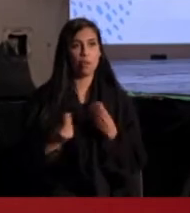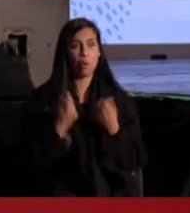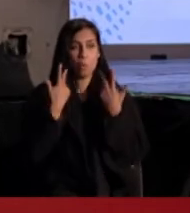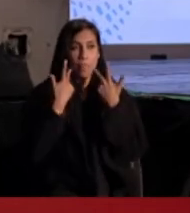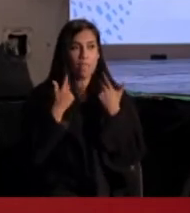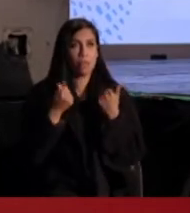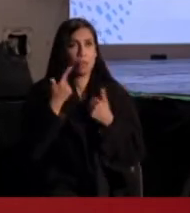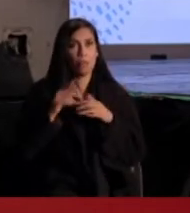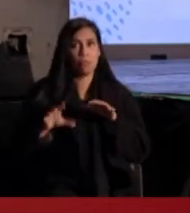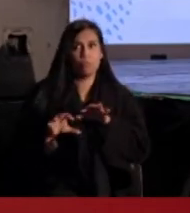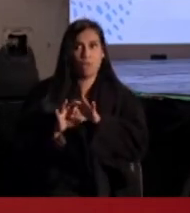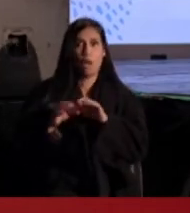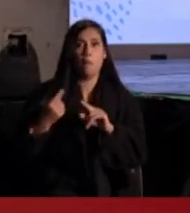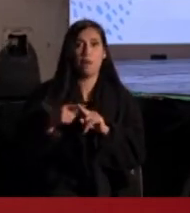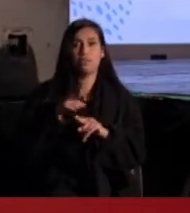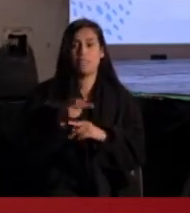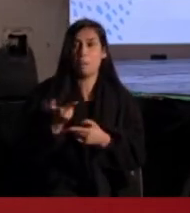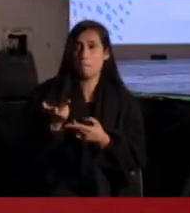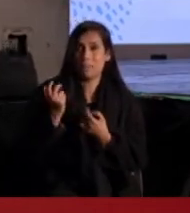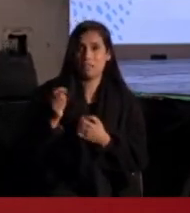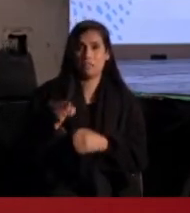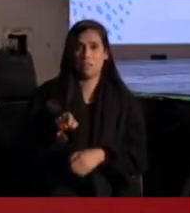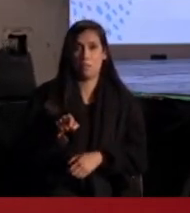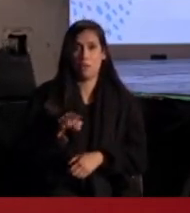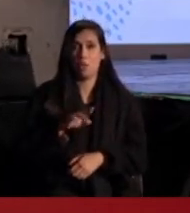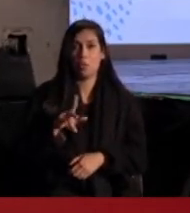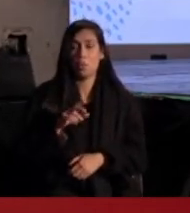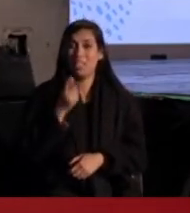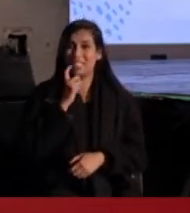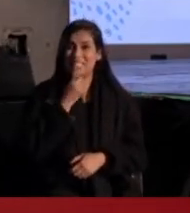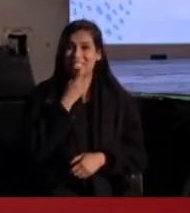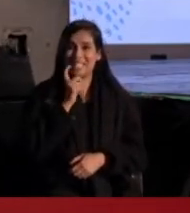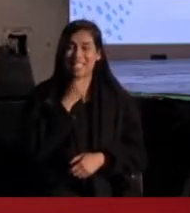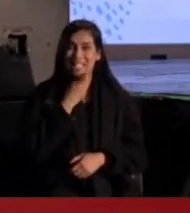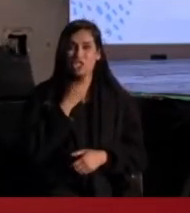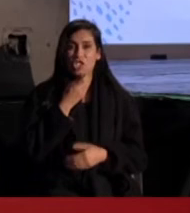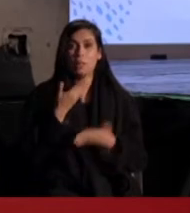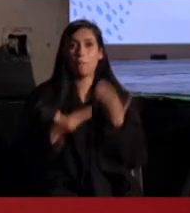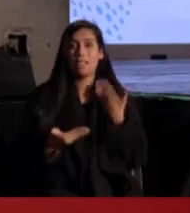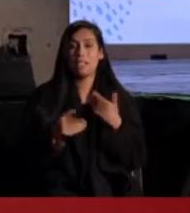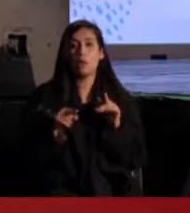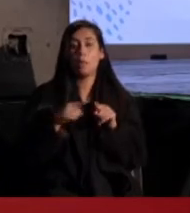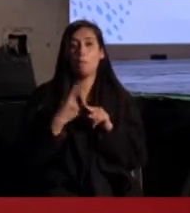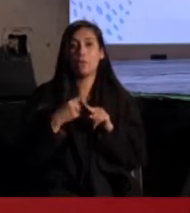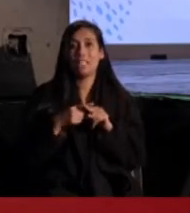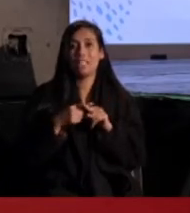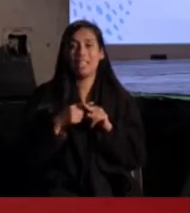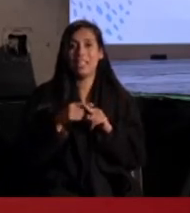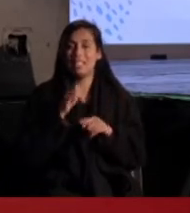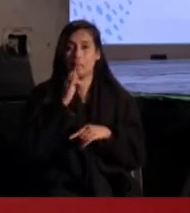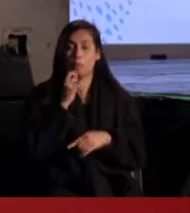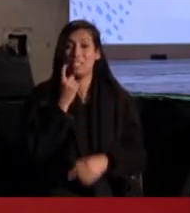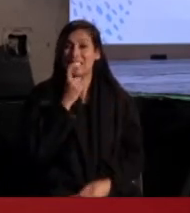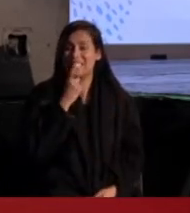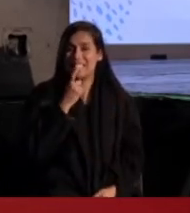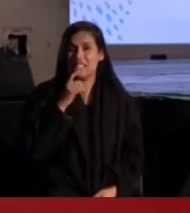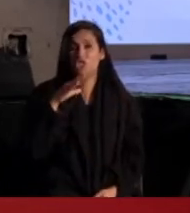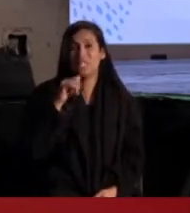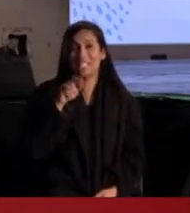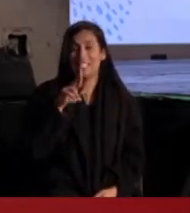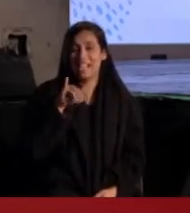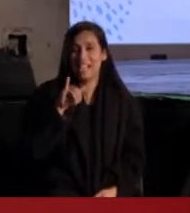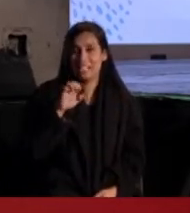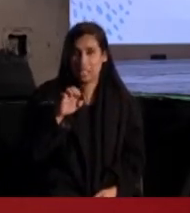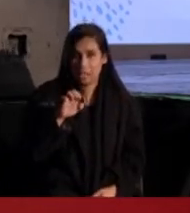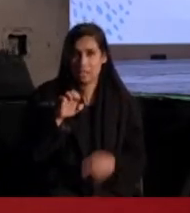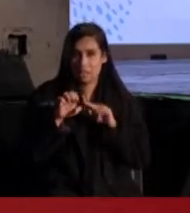perdidos por cárie, não são dentes perdidos por cárie. São dentes perdidos por dentista.